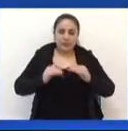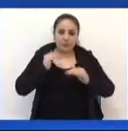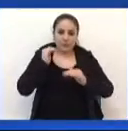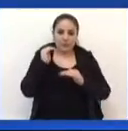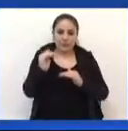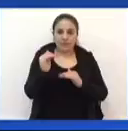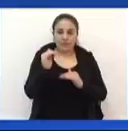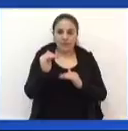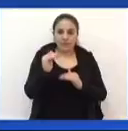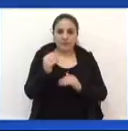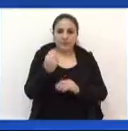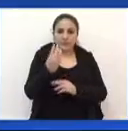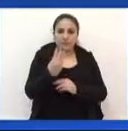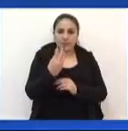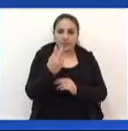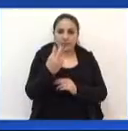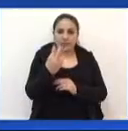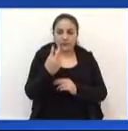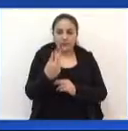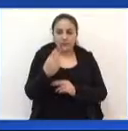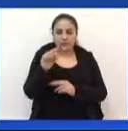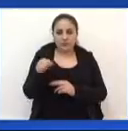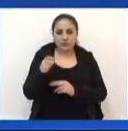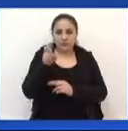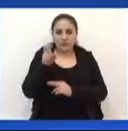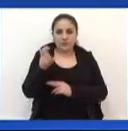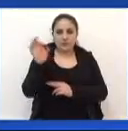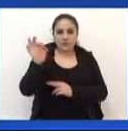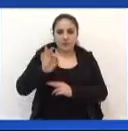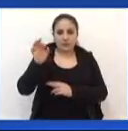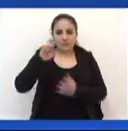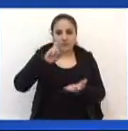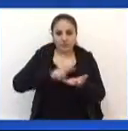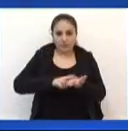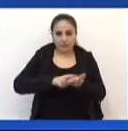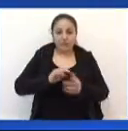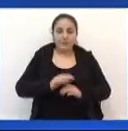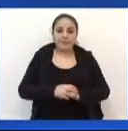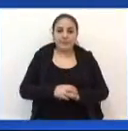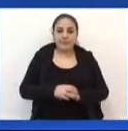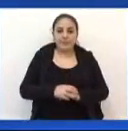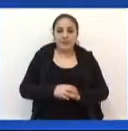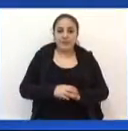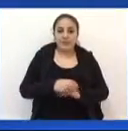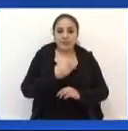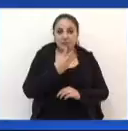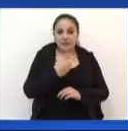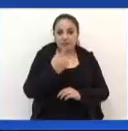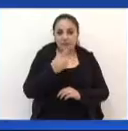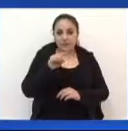superior. São 32,5% dos registros. Outros